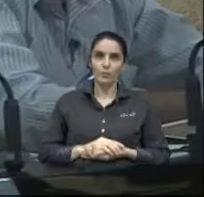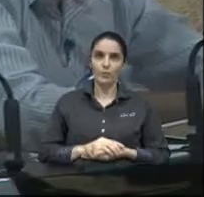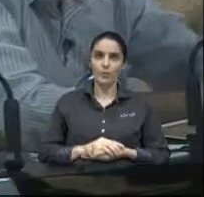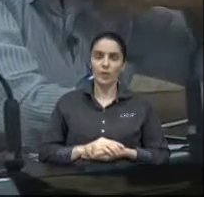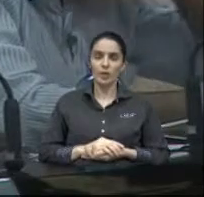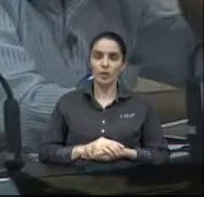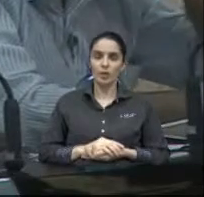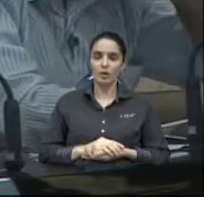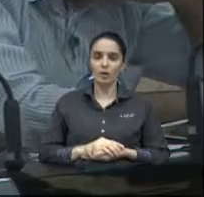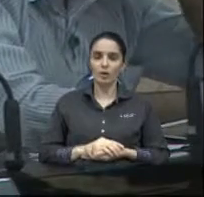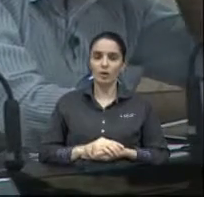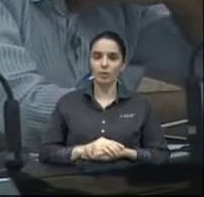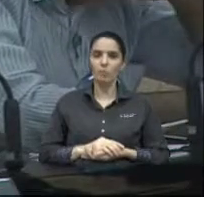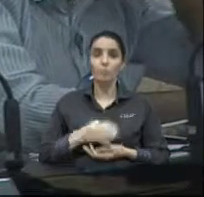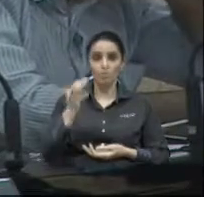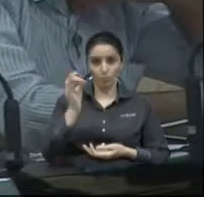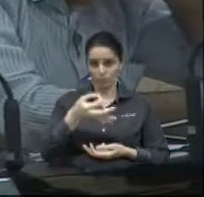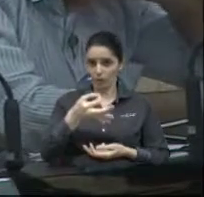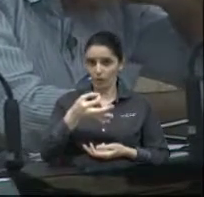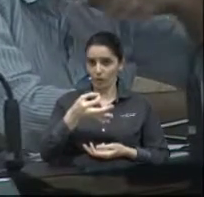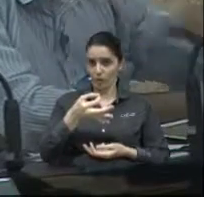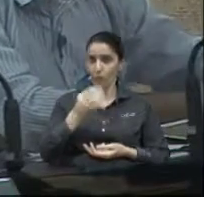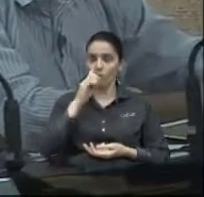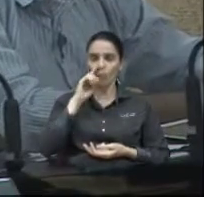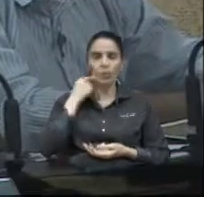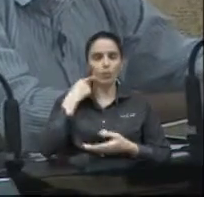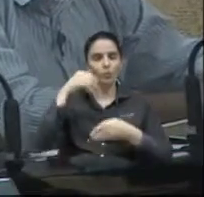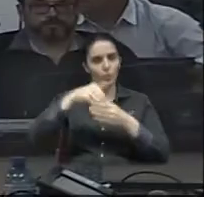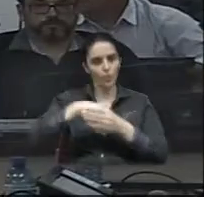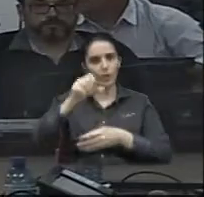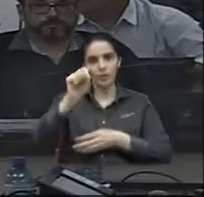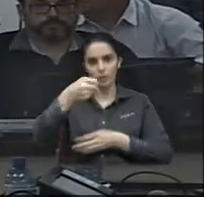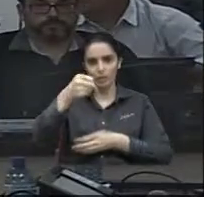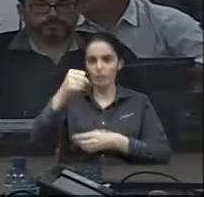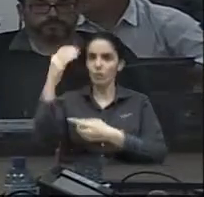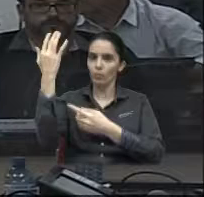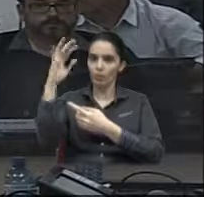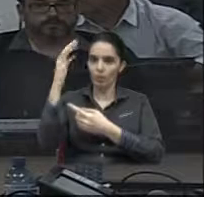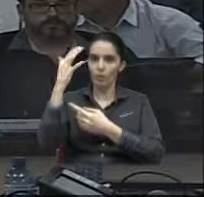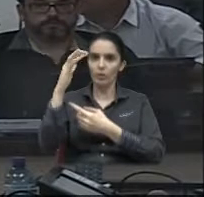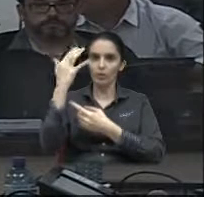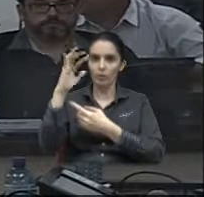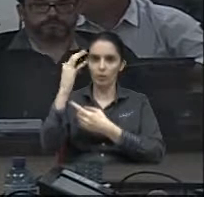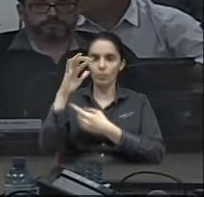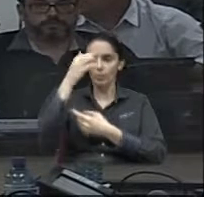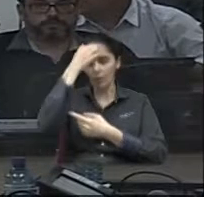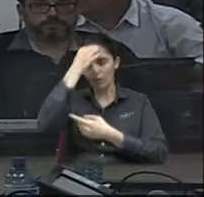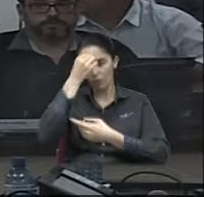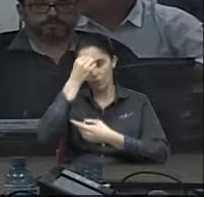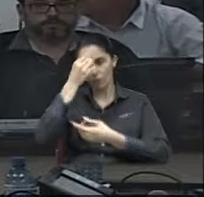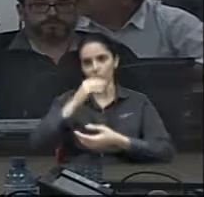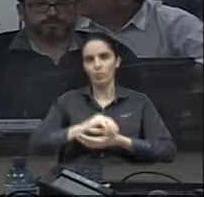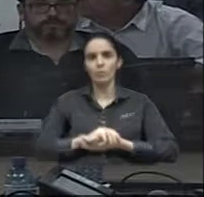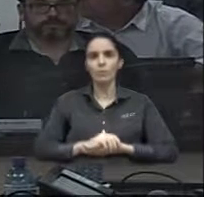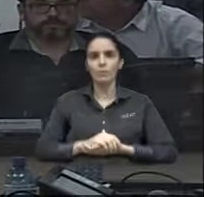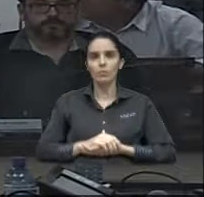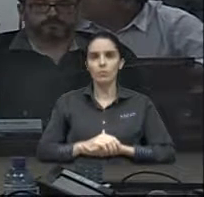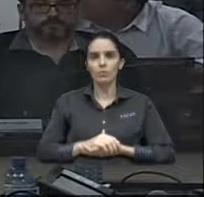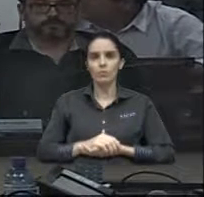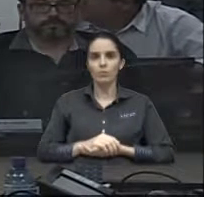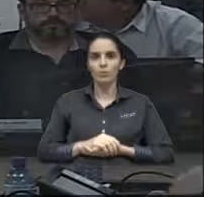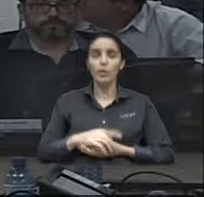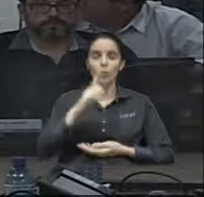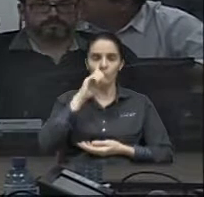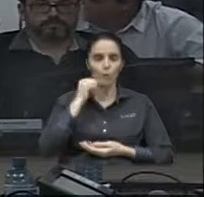dessas diretrizes. Tá certo? Votarei a favor e, novamente, parabenizo ao senhor. E assim que chegar a